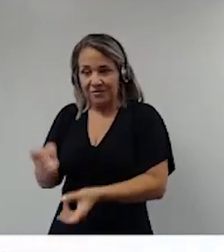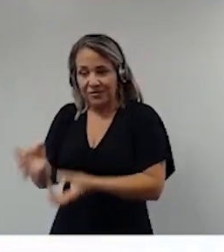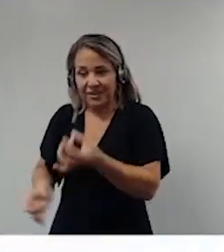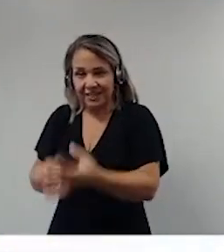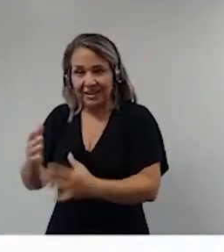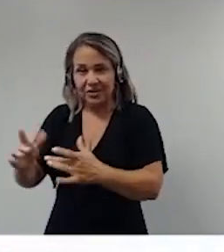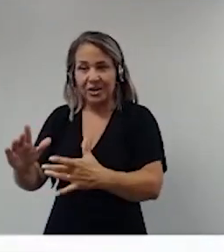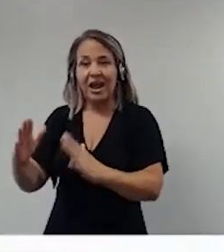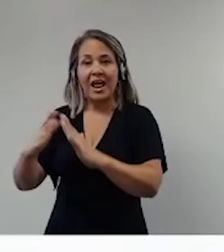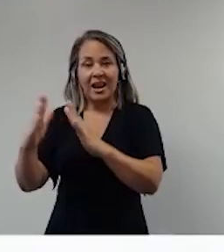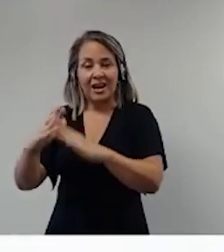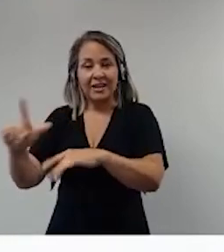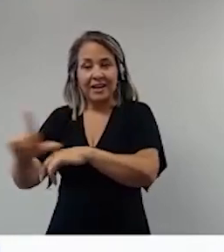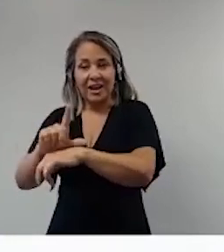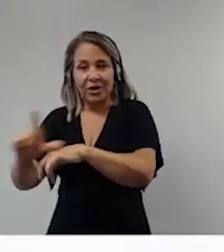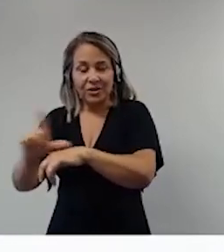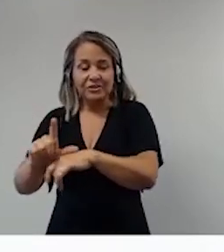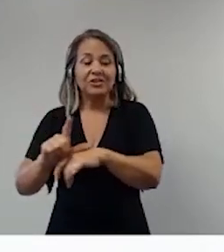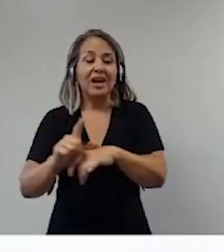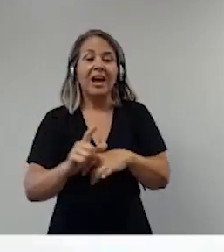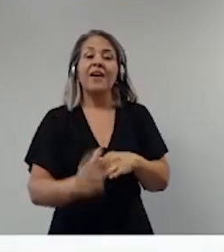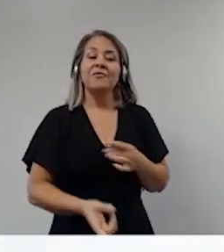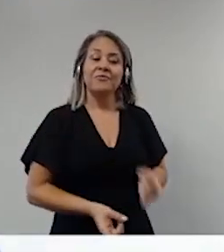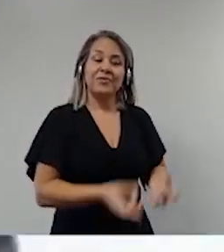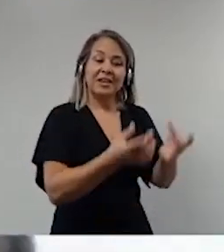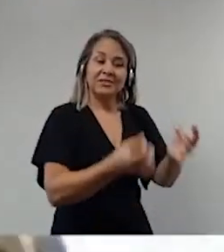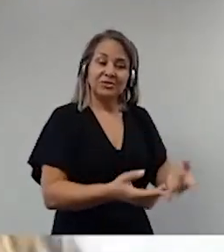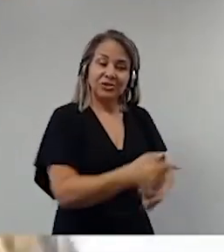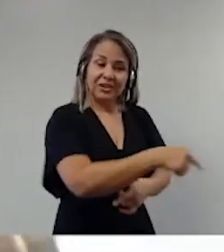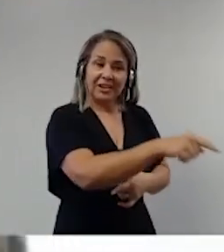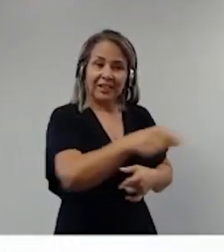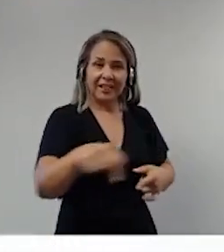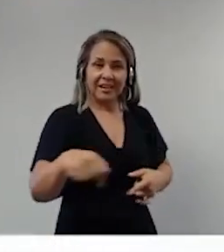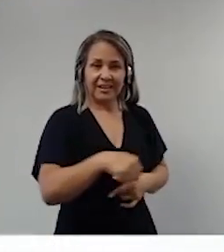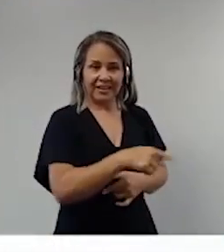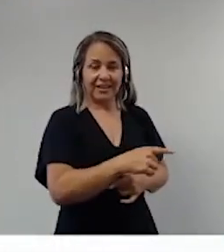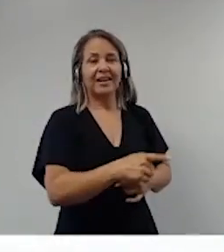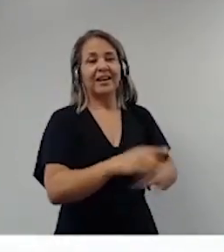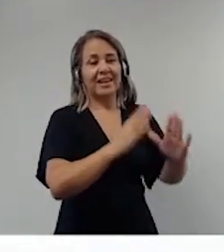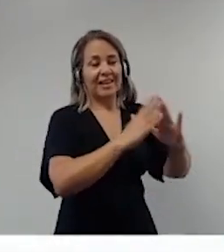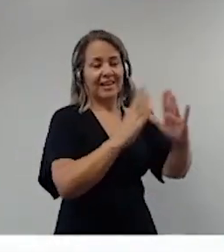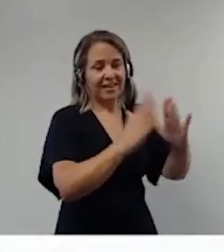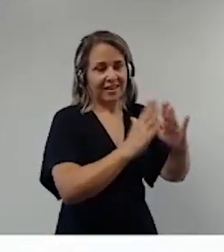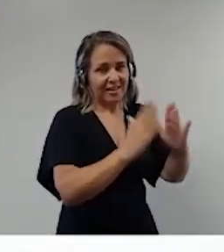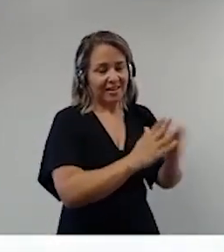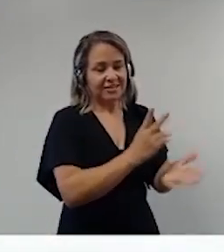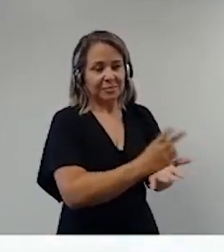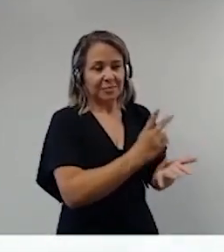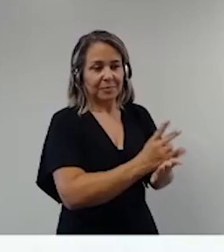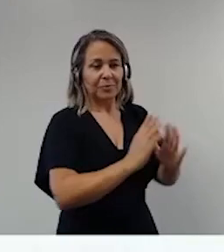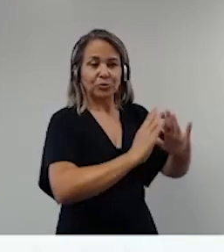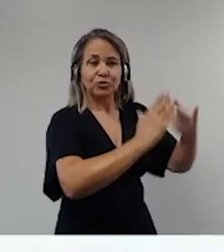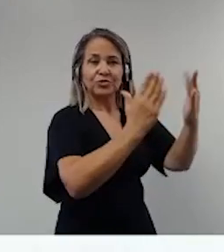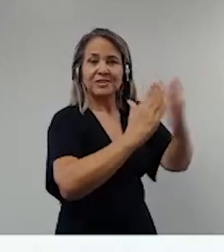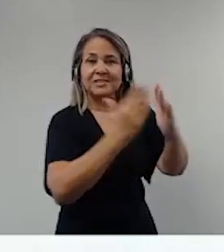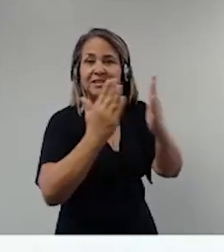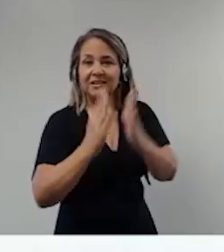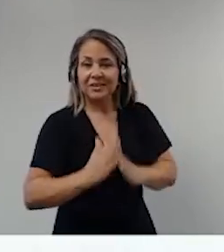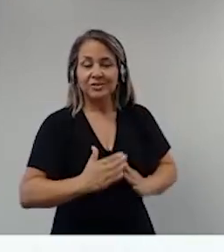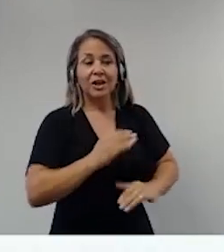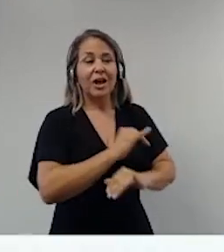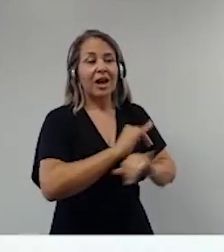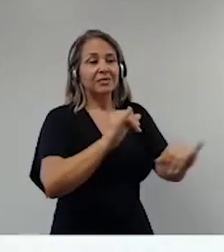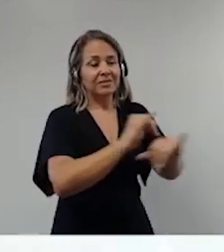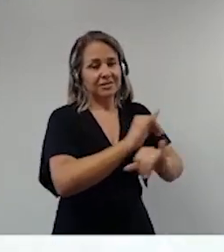vender nos seus próprios bairros, para sua rede de contatos, passaram a fazer a propaganda dos